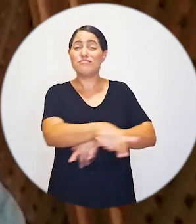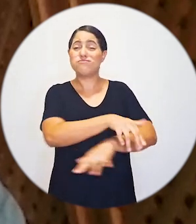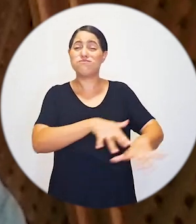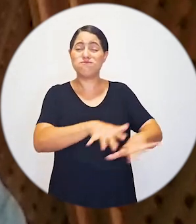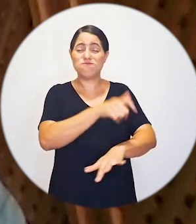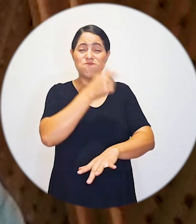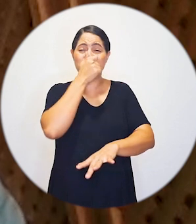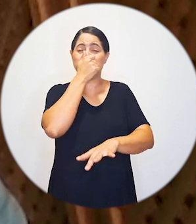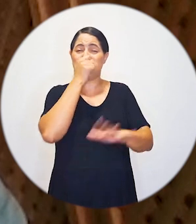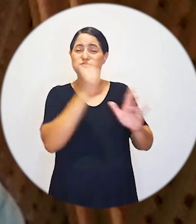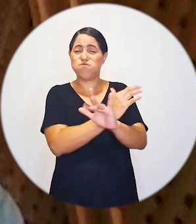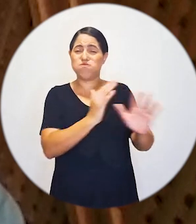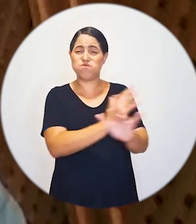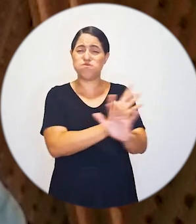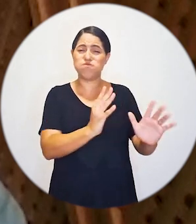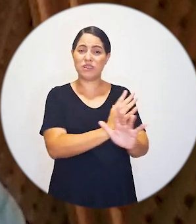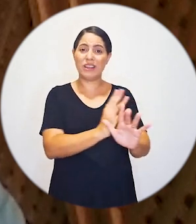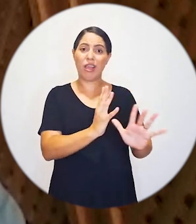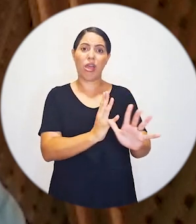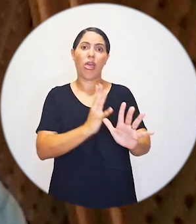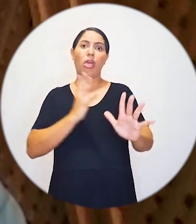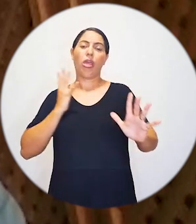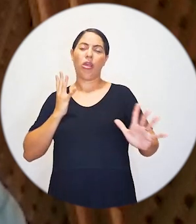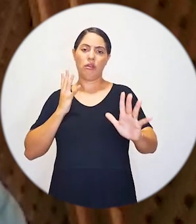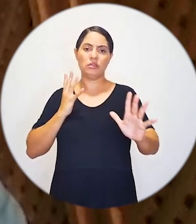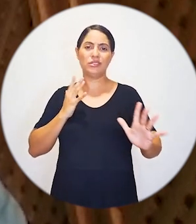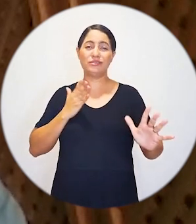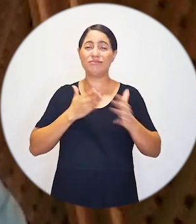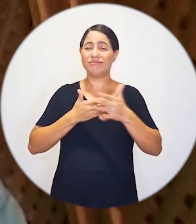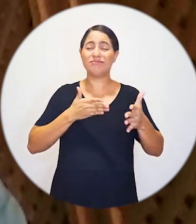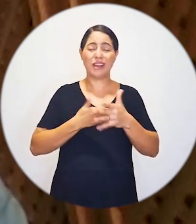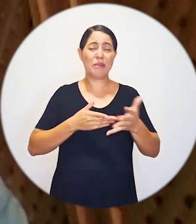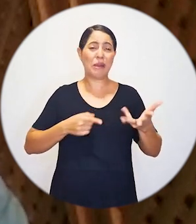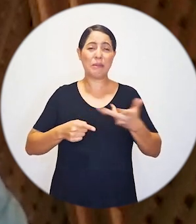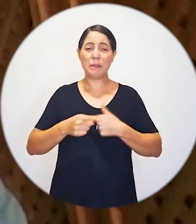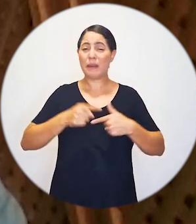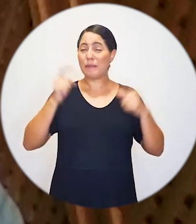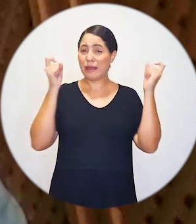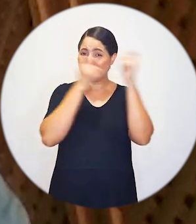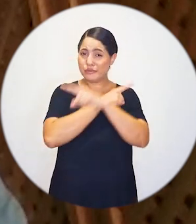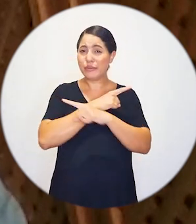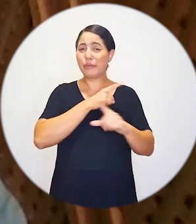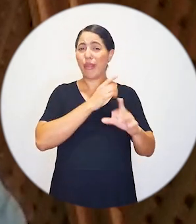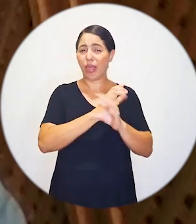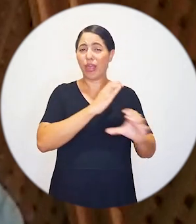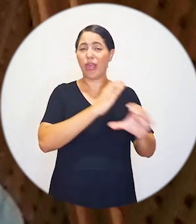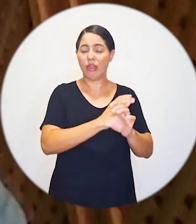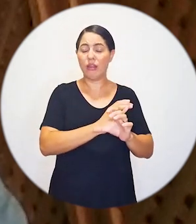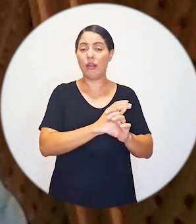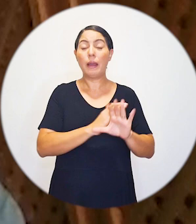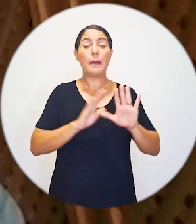lotadas, com aquelas dificuldades que existiam nesse atendimento. E a gente vem